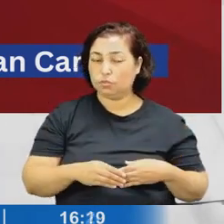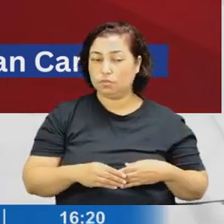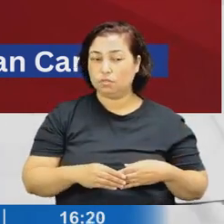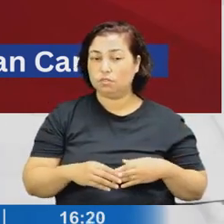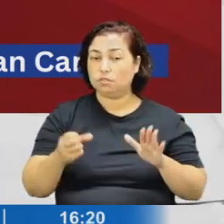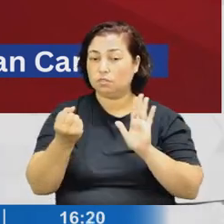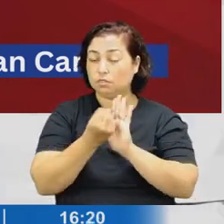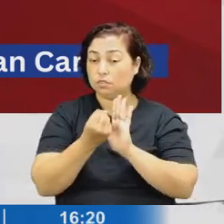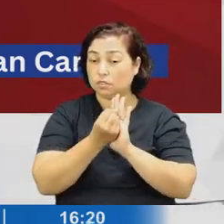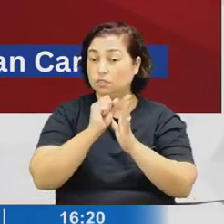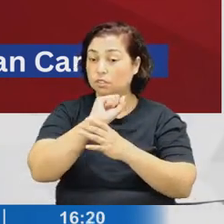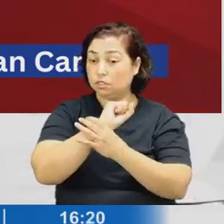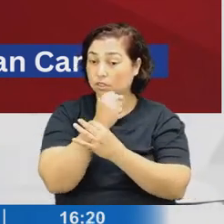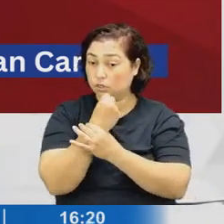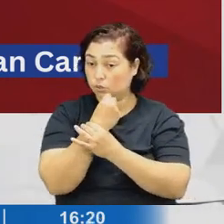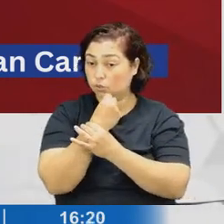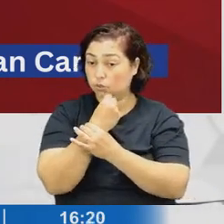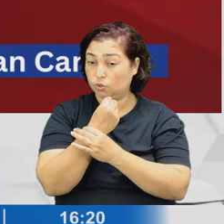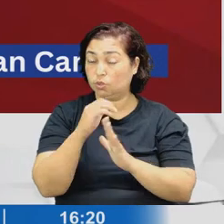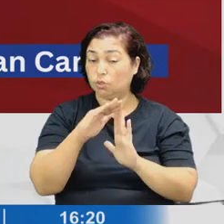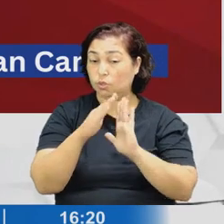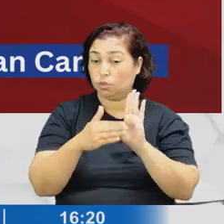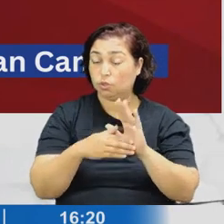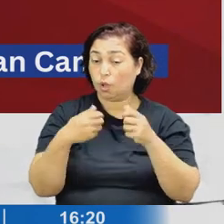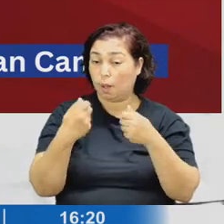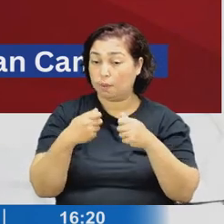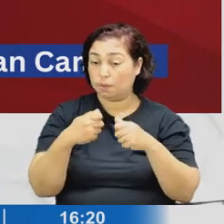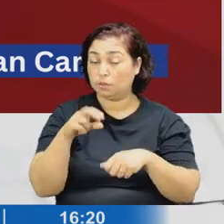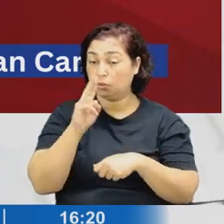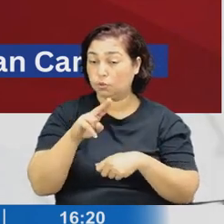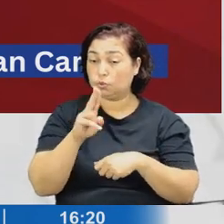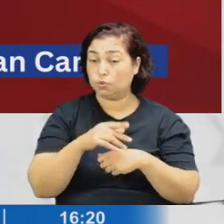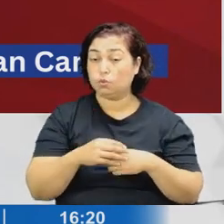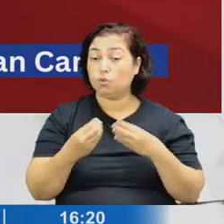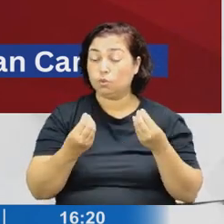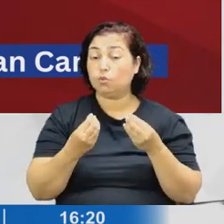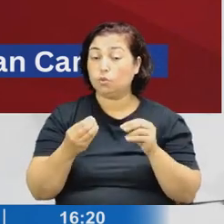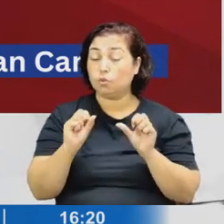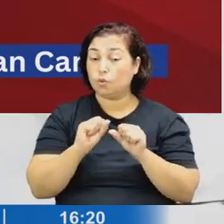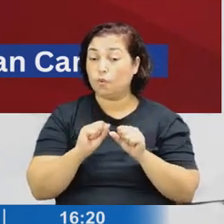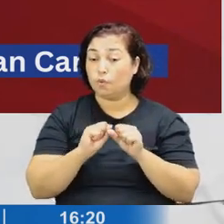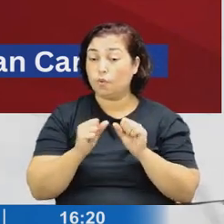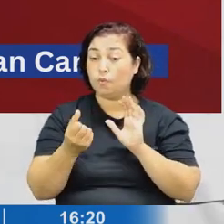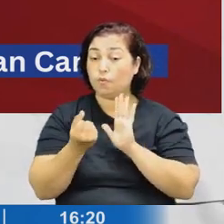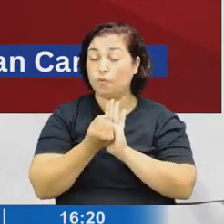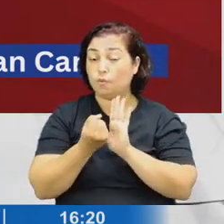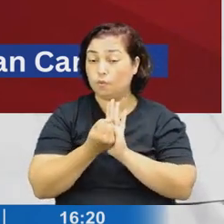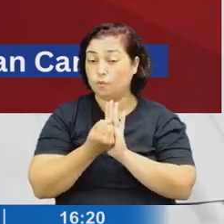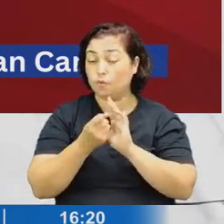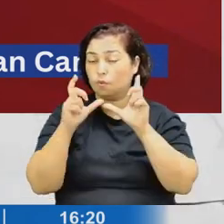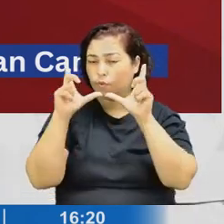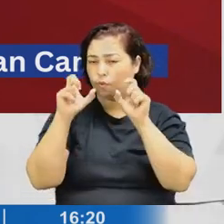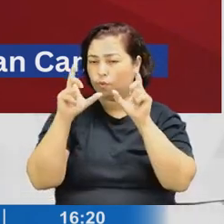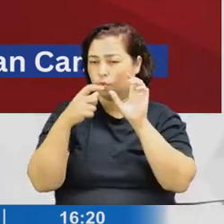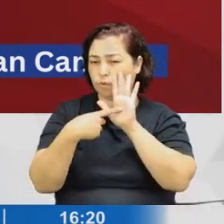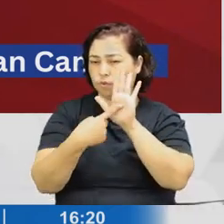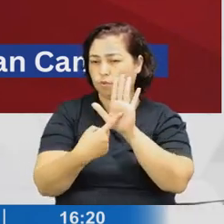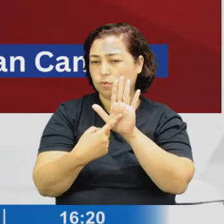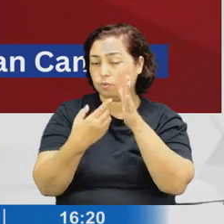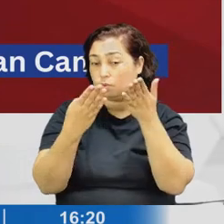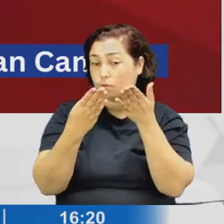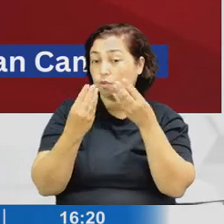um símbolo ali de segurança tudo isso tem que ser usado aí como é que a gente passa essa simbologias ali naquela fotinha assim gente assim ó todo mundo